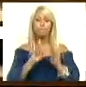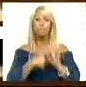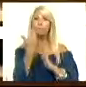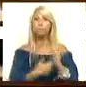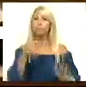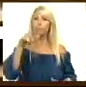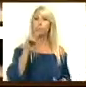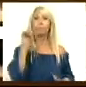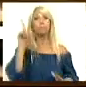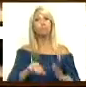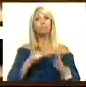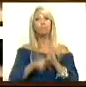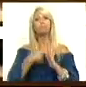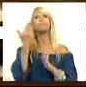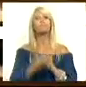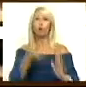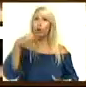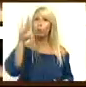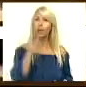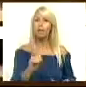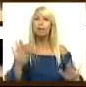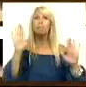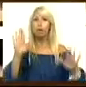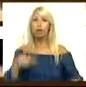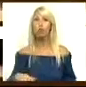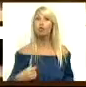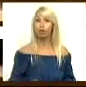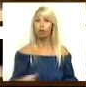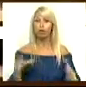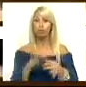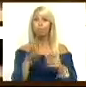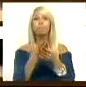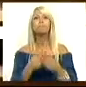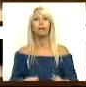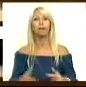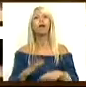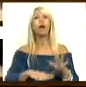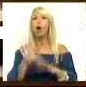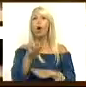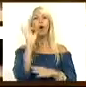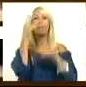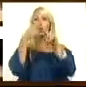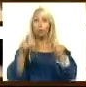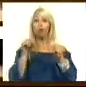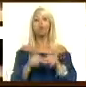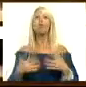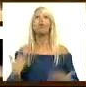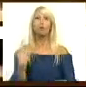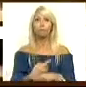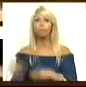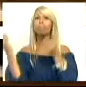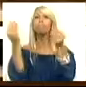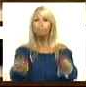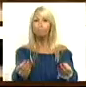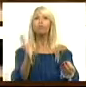Bloco de Esquerda e também o projeto de resolução do PS. Mas os verdes, relativamente a esta matéria, fizeram uma opção diferente e hoje mesmo entregámos